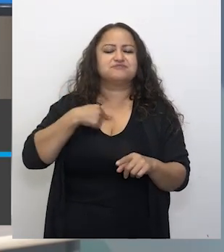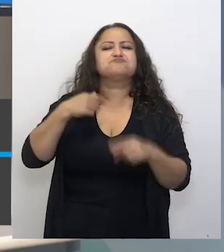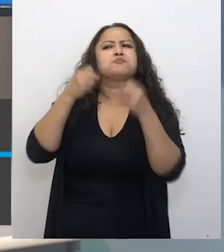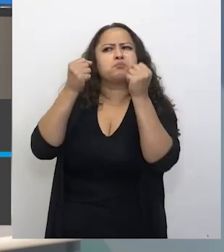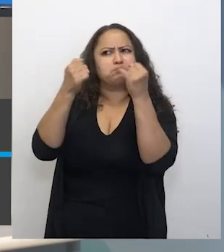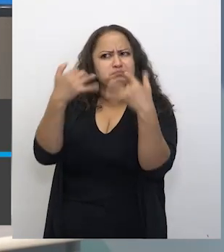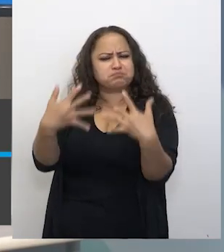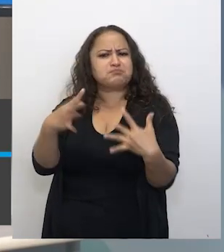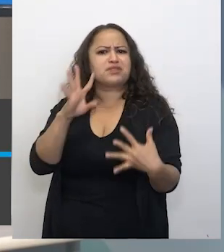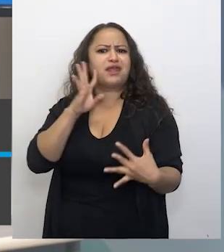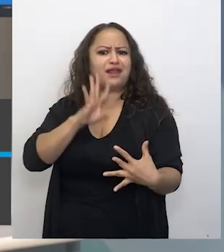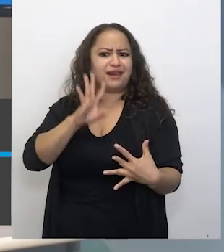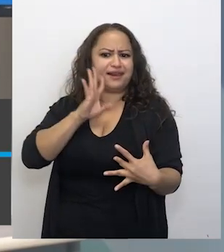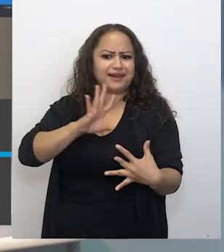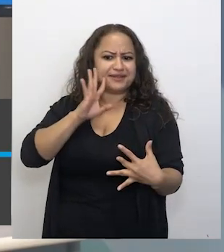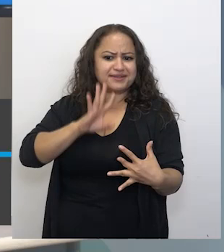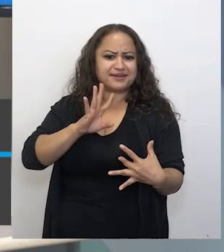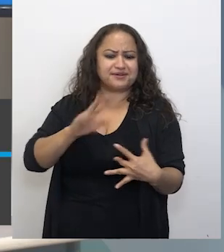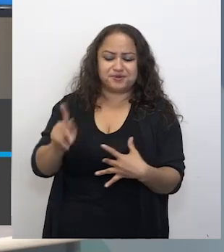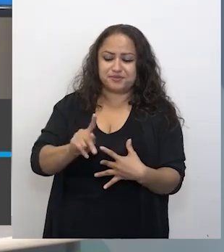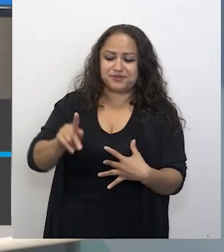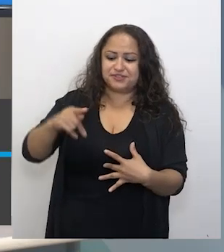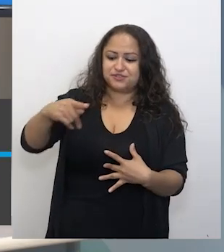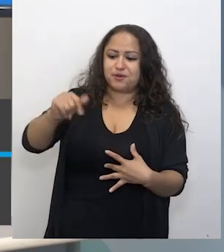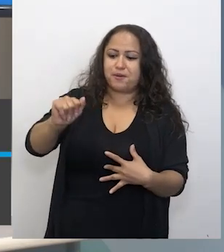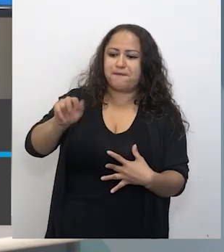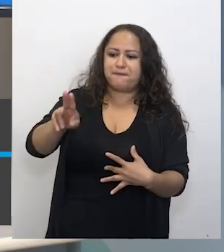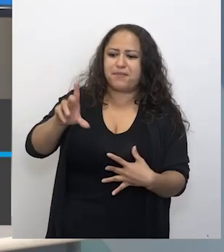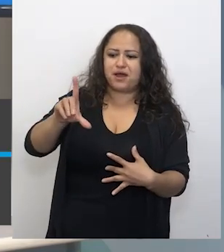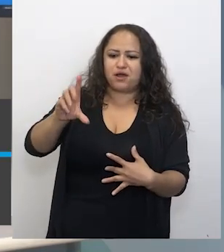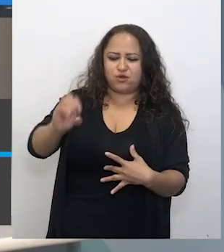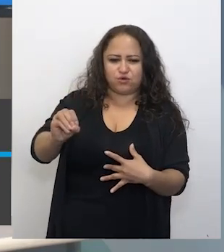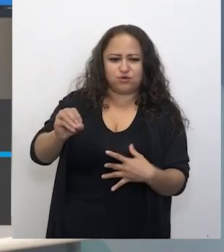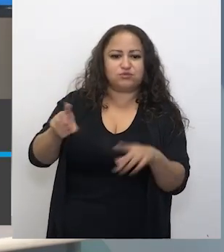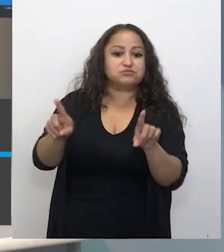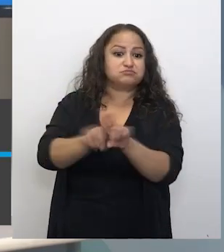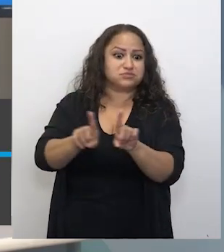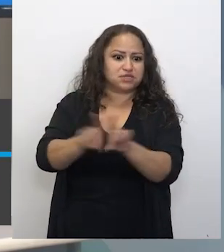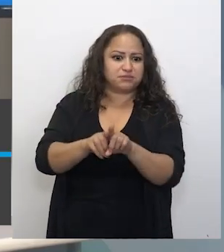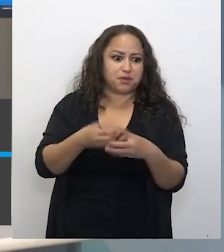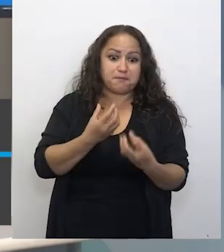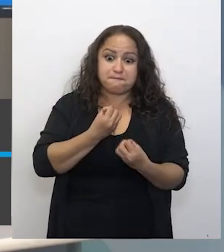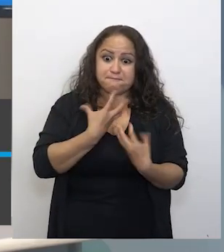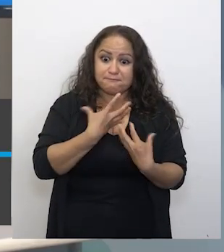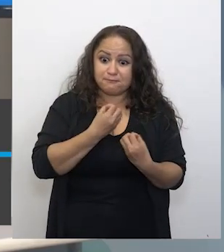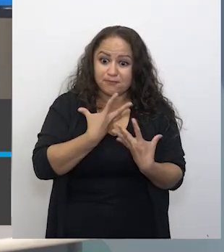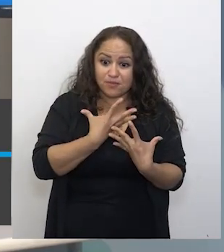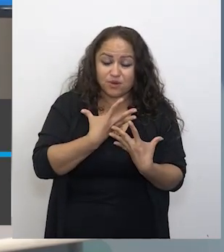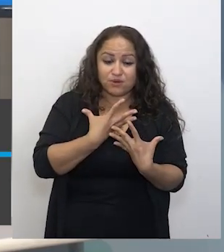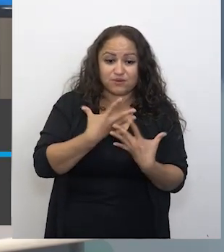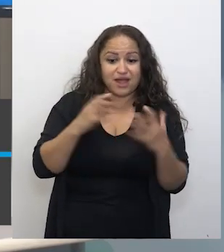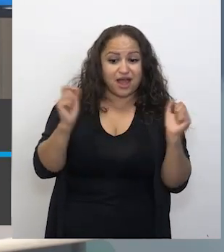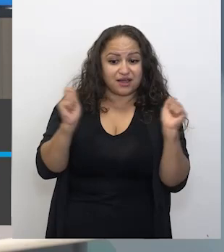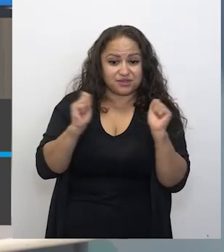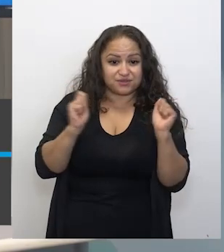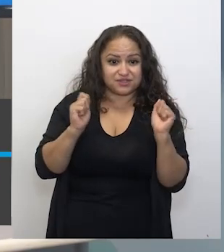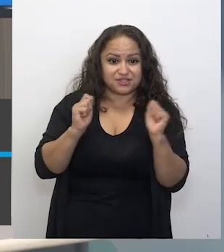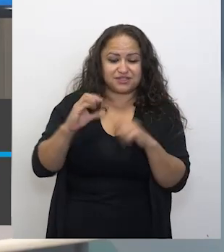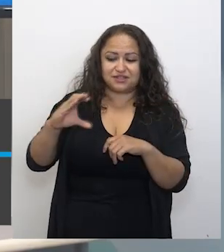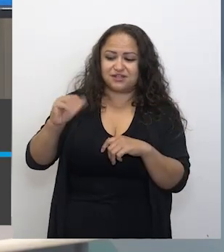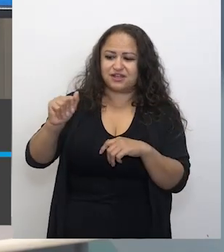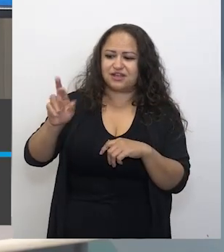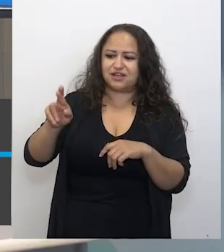professor. Professor Paulo Henrique, também muito bom, enfim. Carlos Alberto até